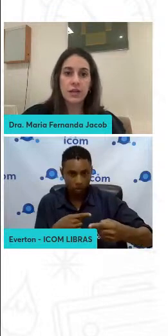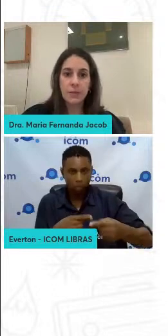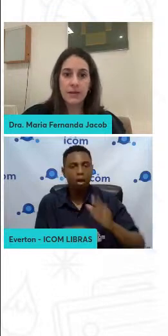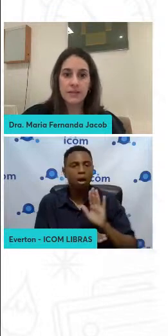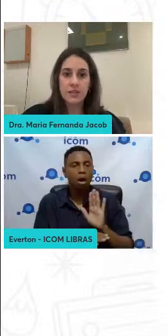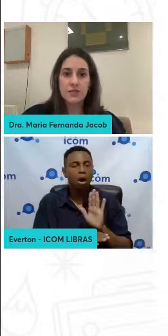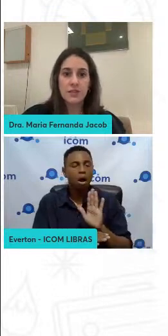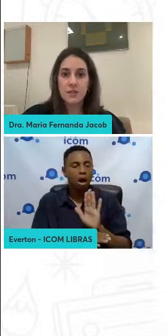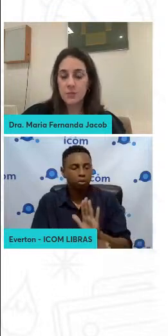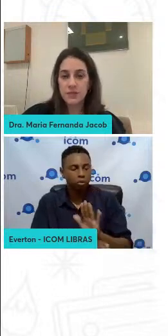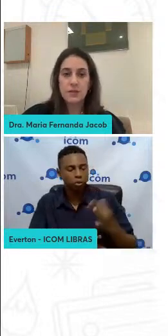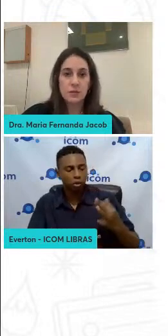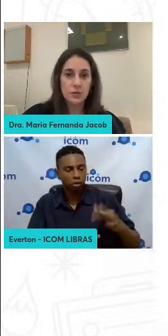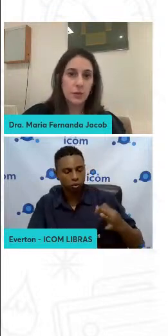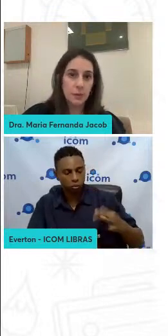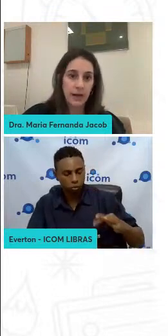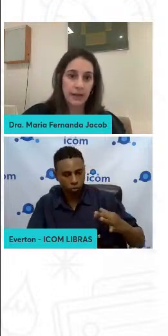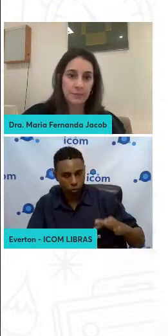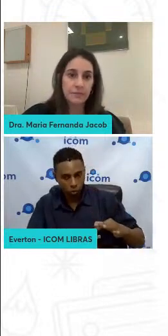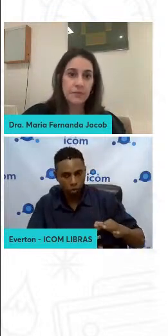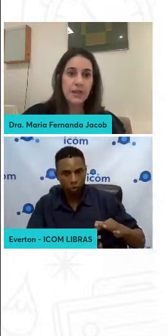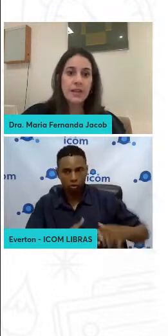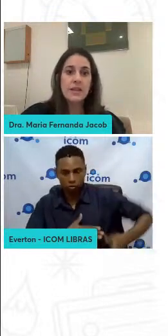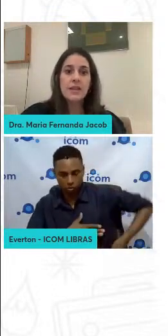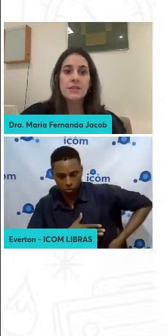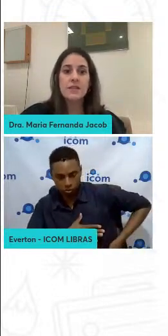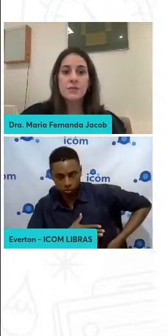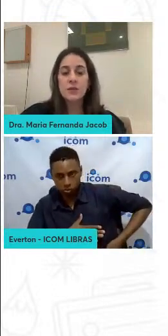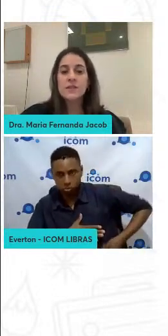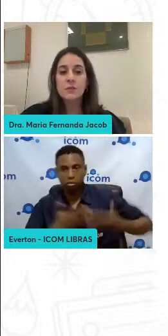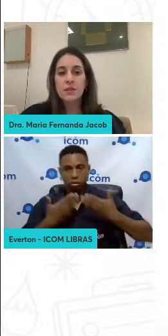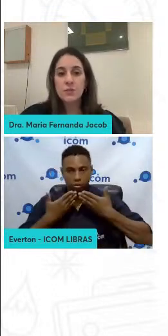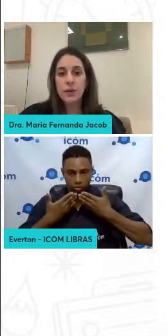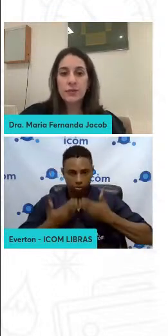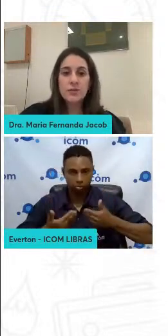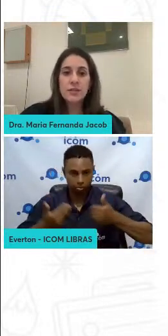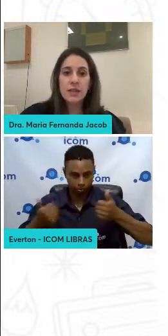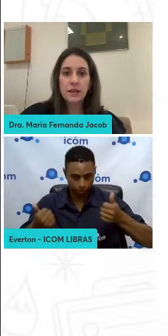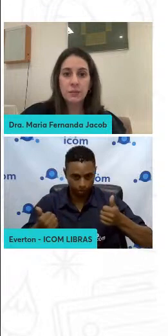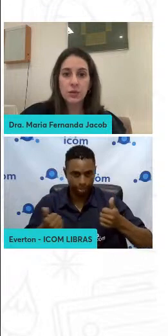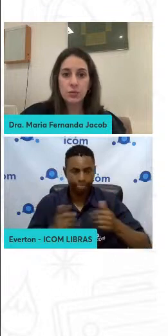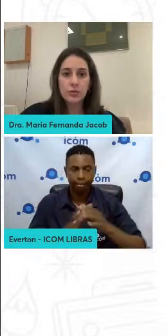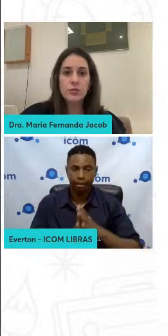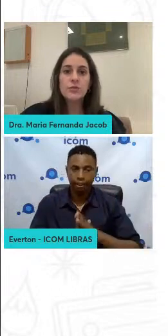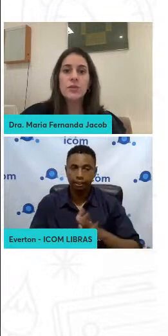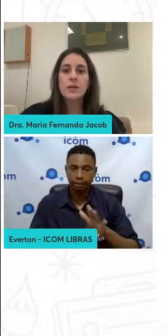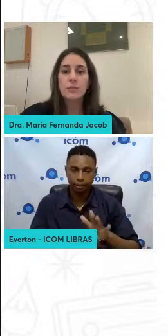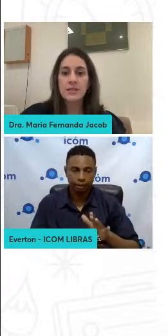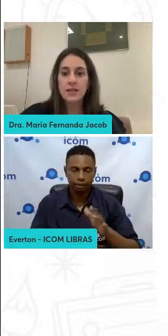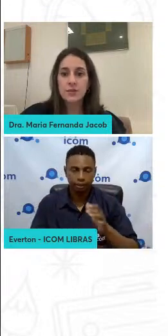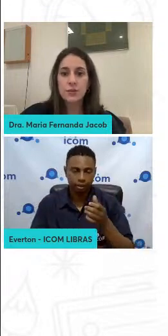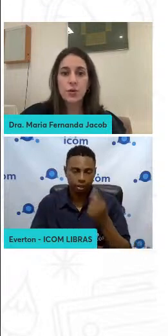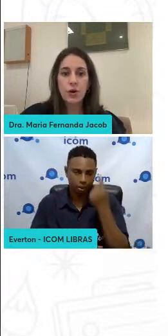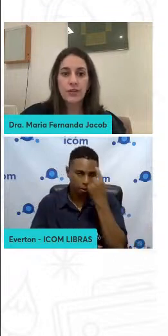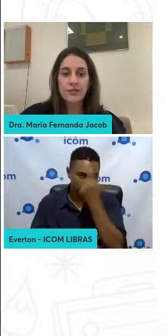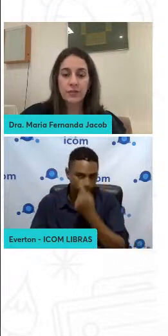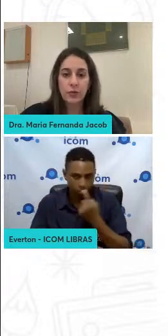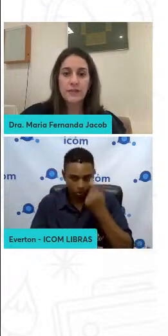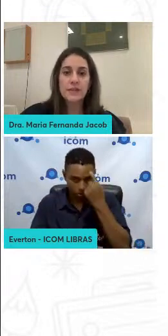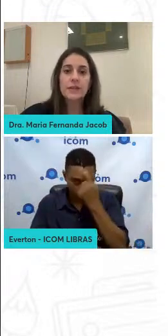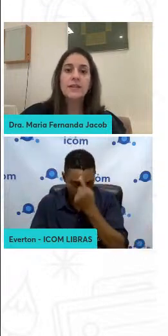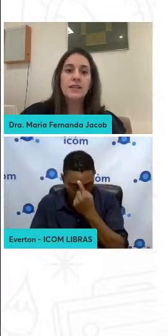da dor e incapacidade física de pacientes com dor lombar. Sessões também de pelo menos 60 minutos, baseados no